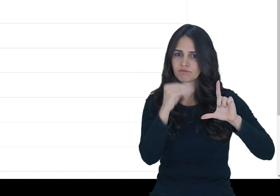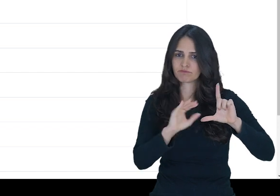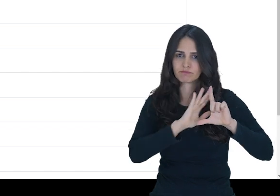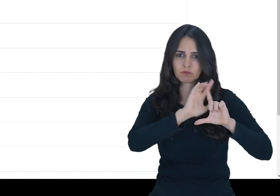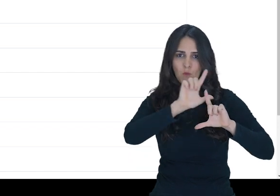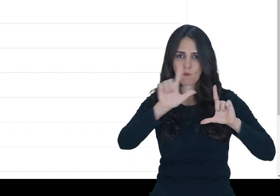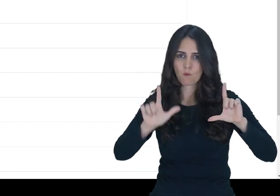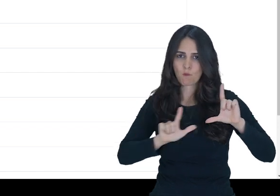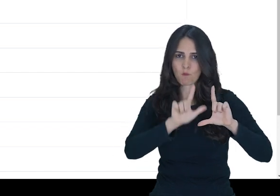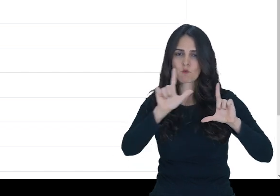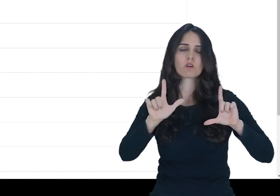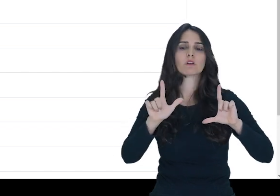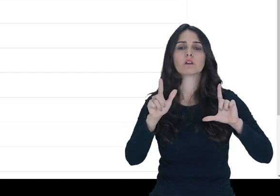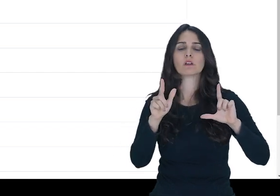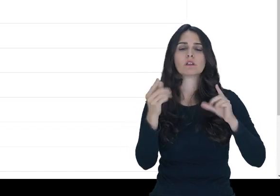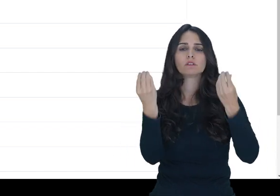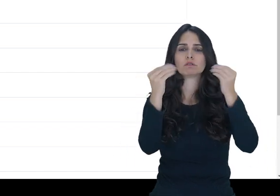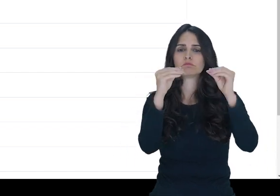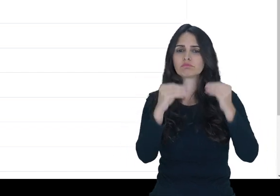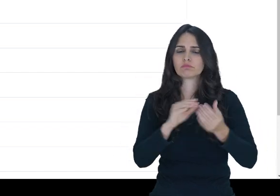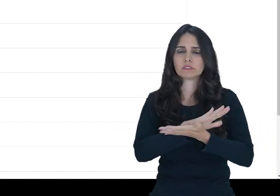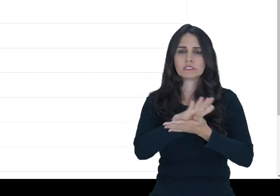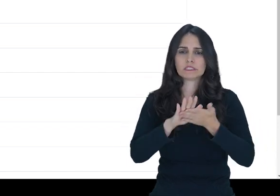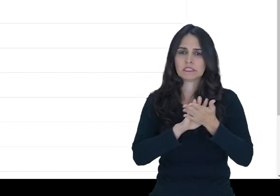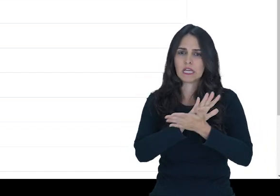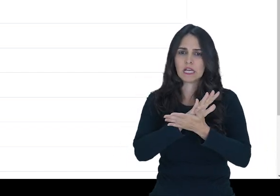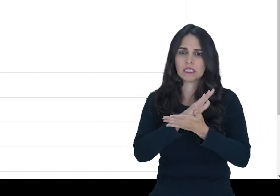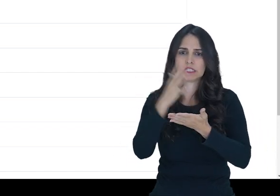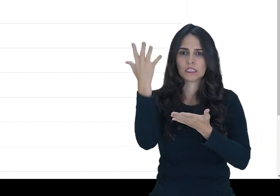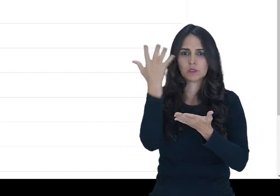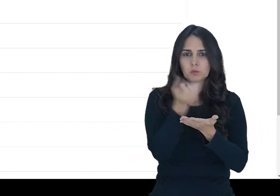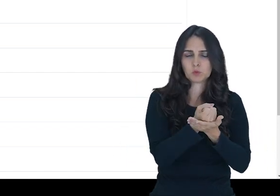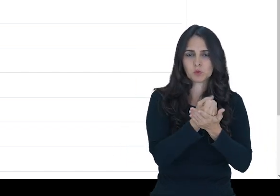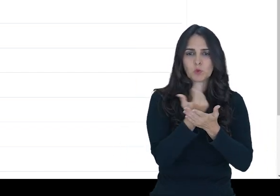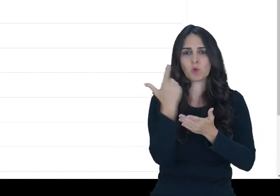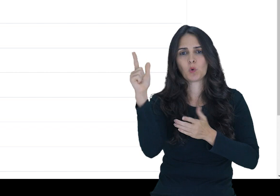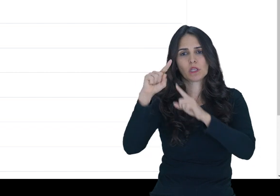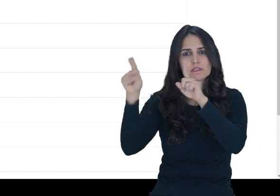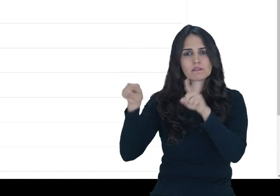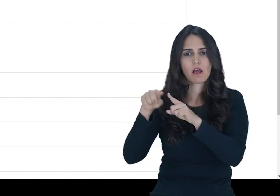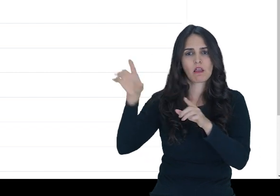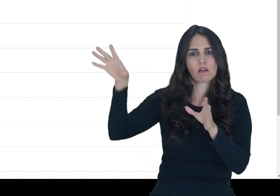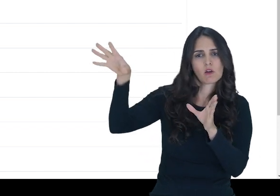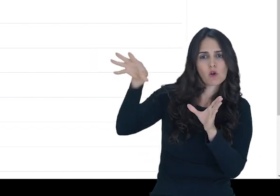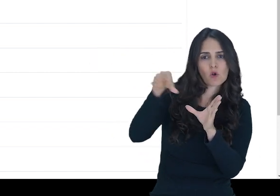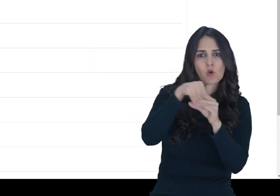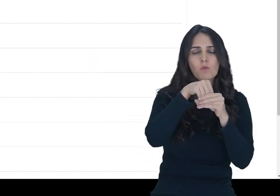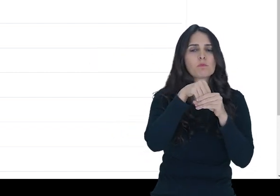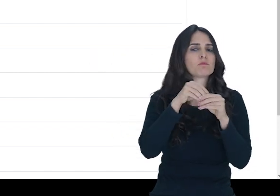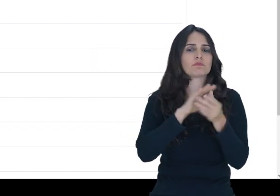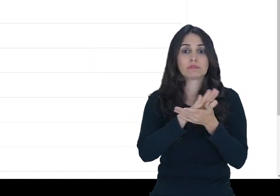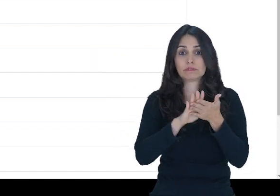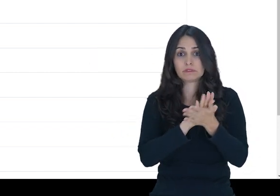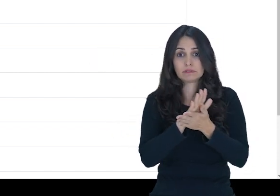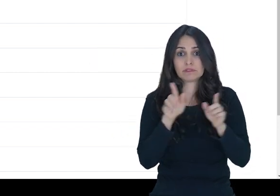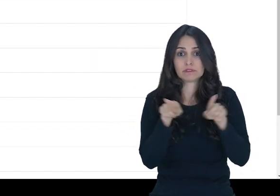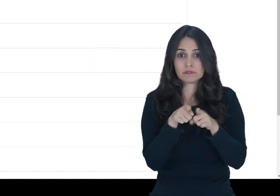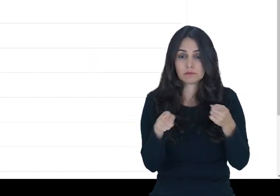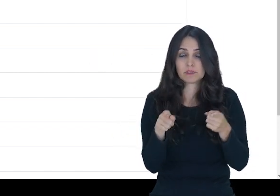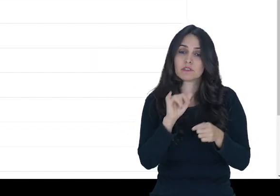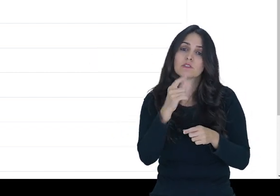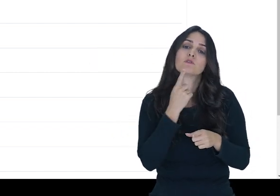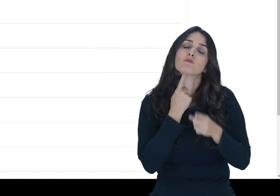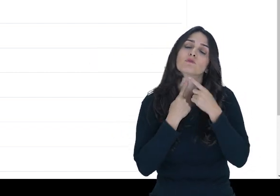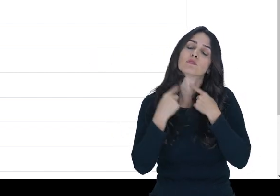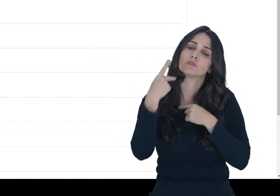nenhum conteúdo e também você não fez nenhuma restauração de backup de alguma outra sala que você já tenha